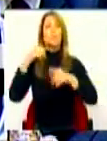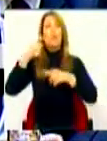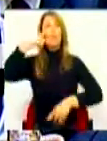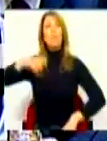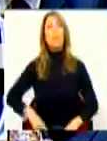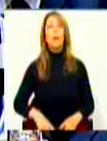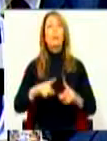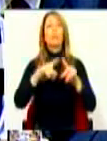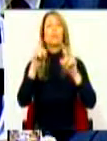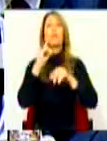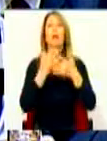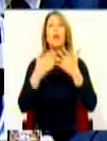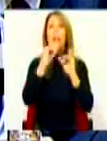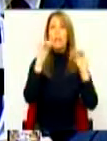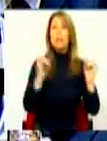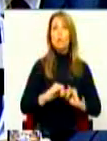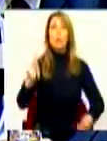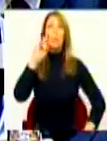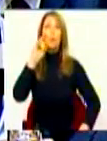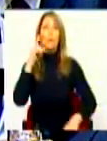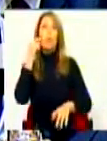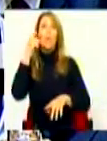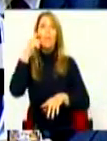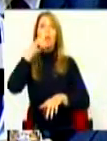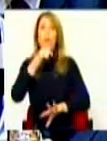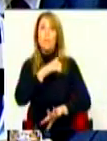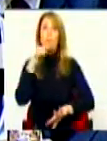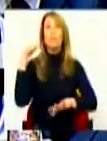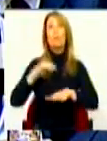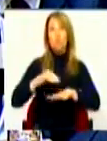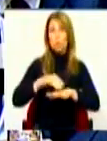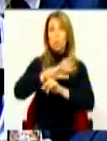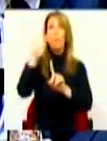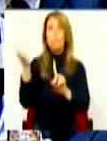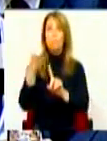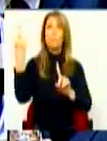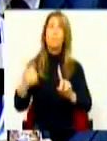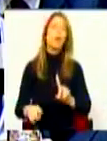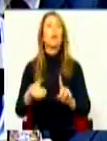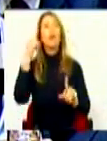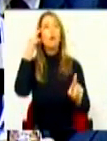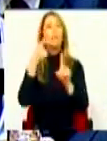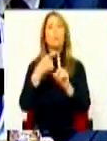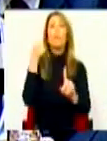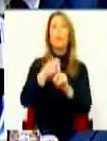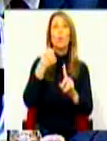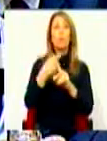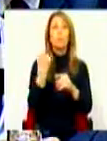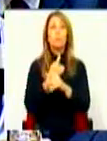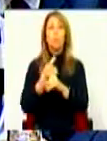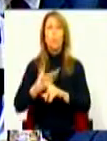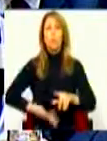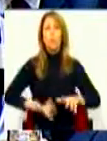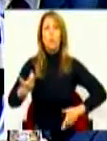das vítimas e das testemunhas, e tem um pendor essencialmente penal. Visa combater a facilitação dos atos de extração